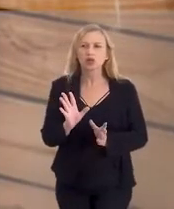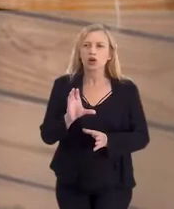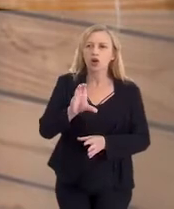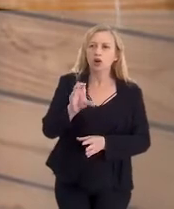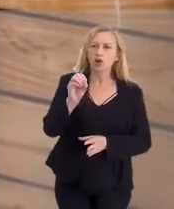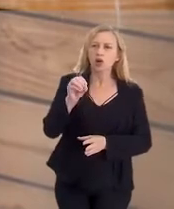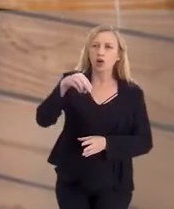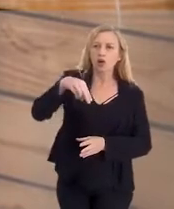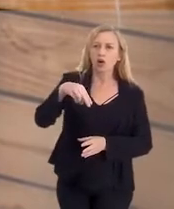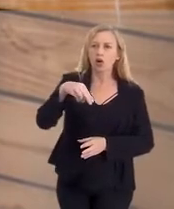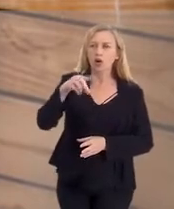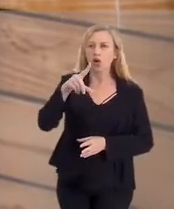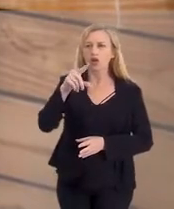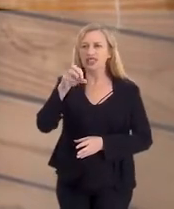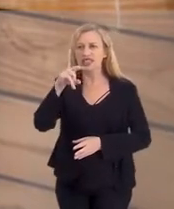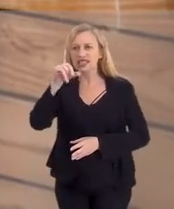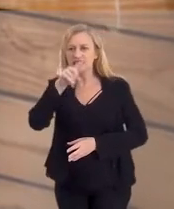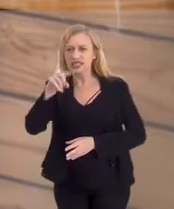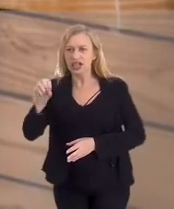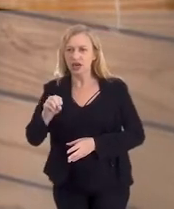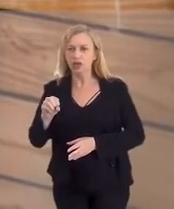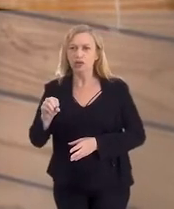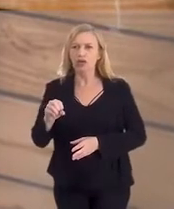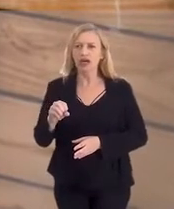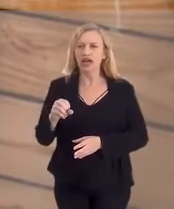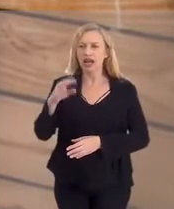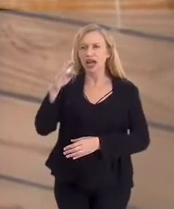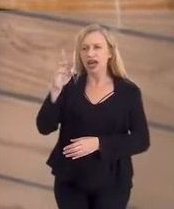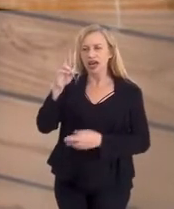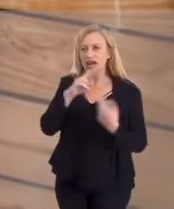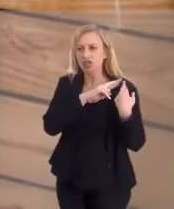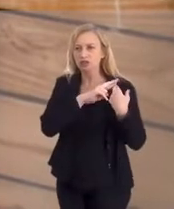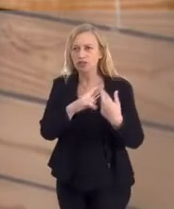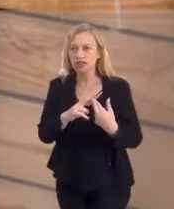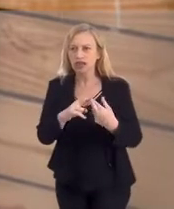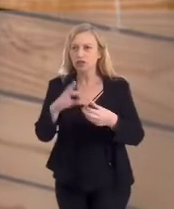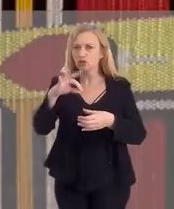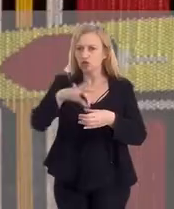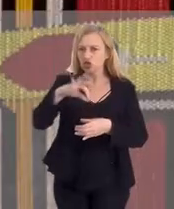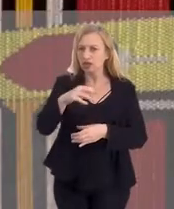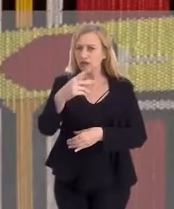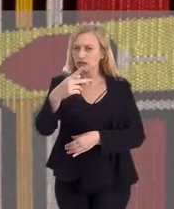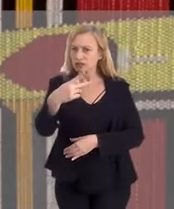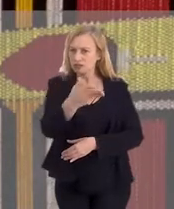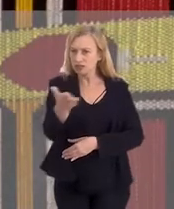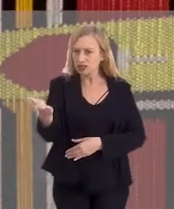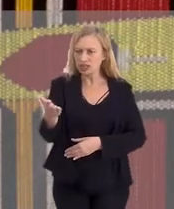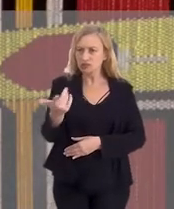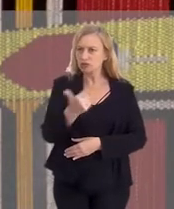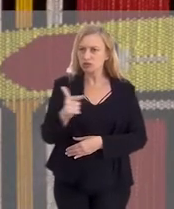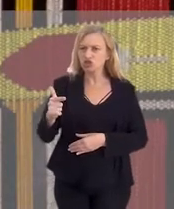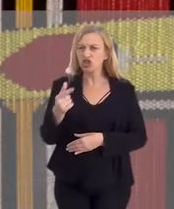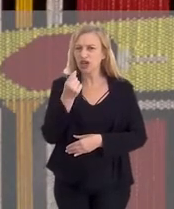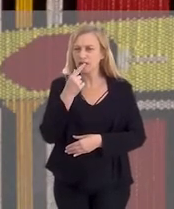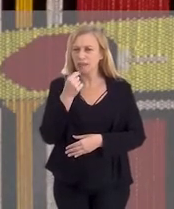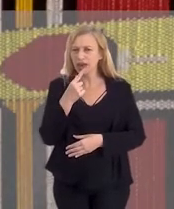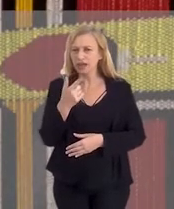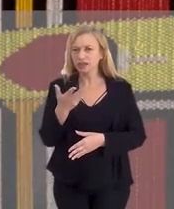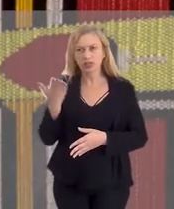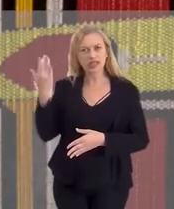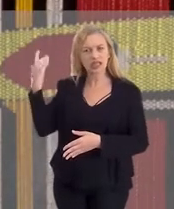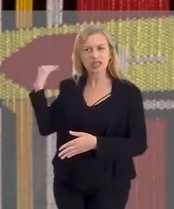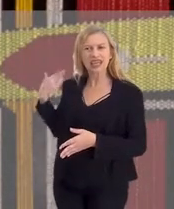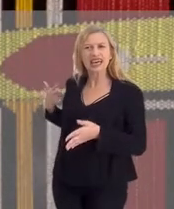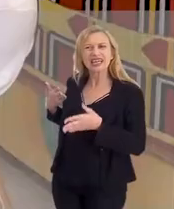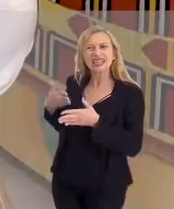principalmente na colonização, era muito respeitado os chás de vocês, até porque não tinha grandes